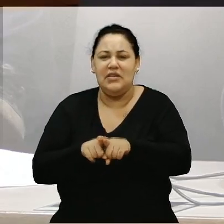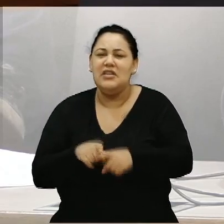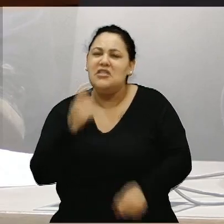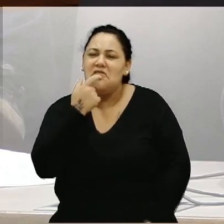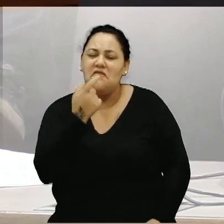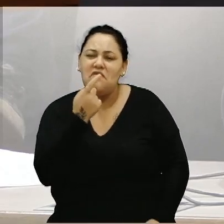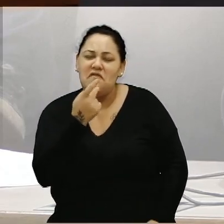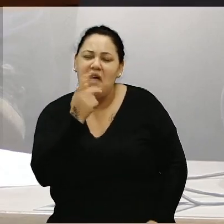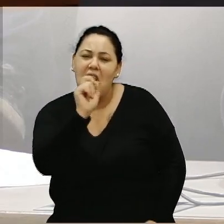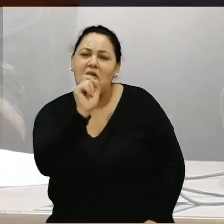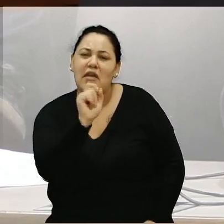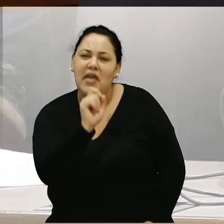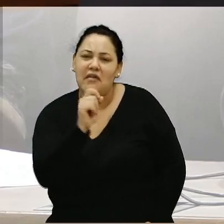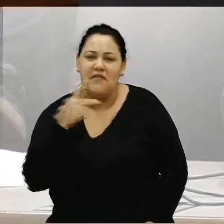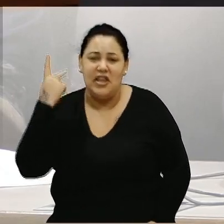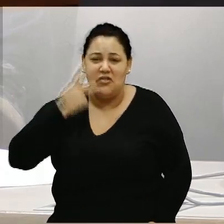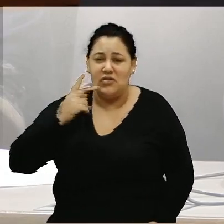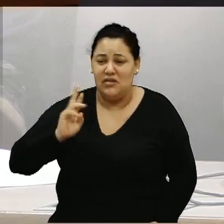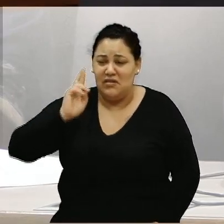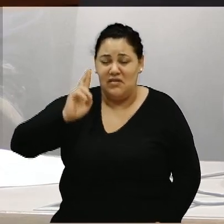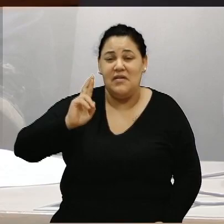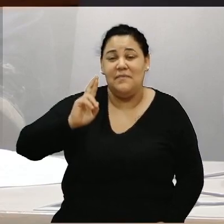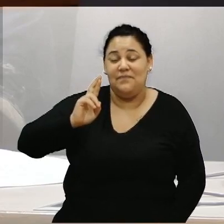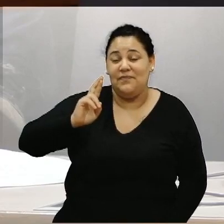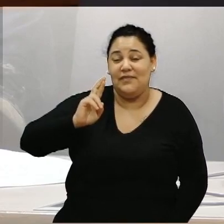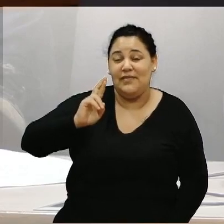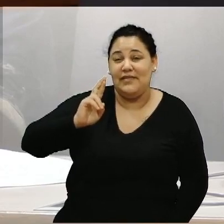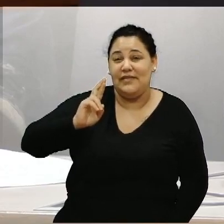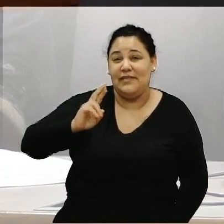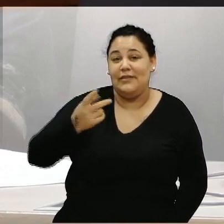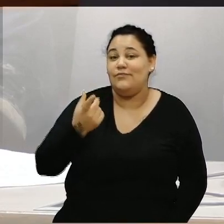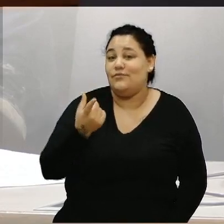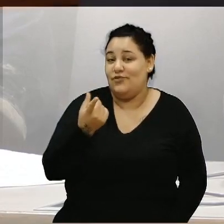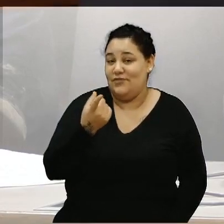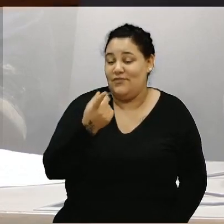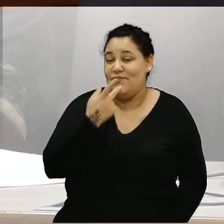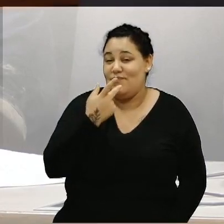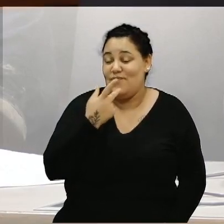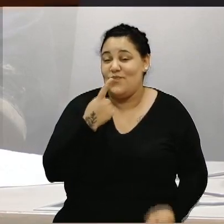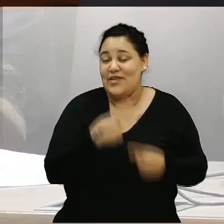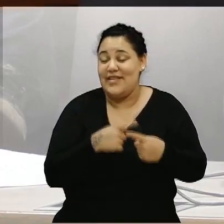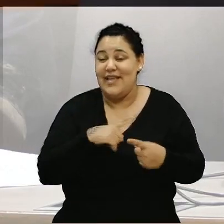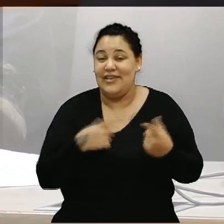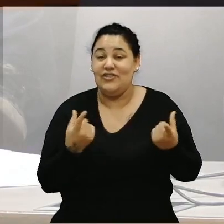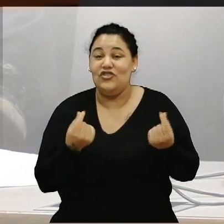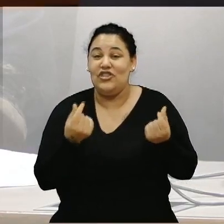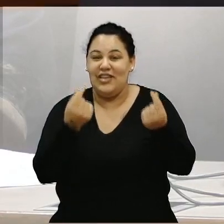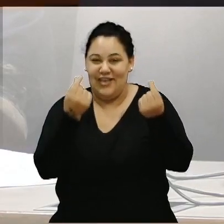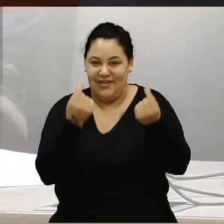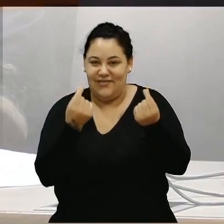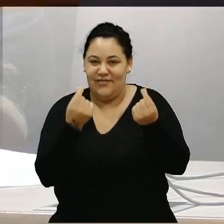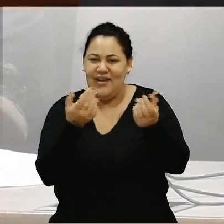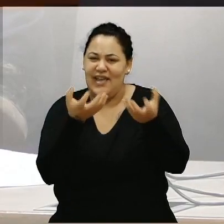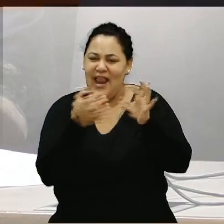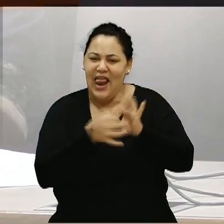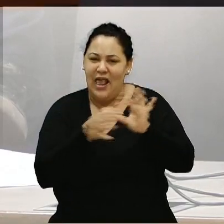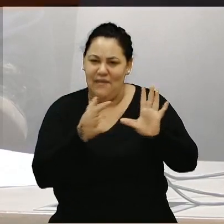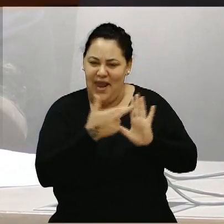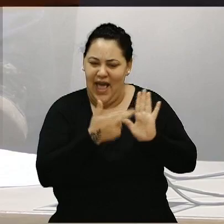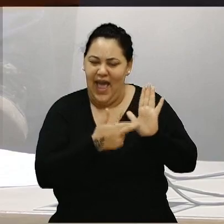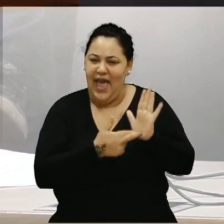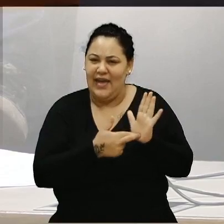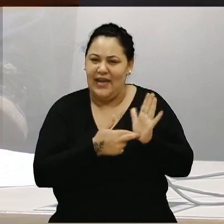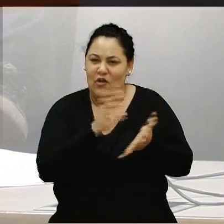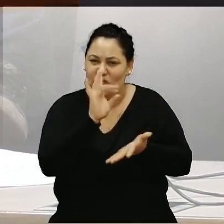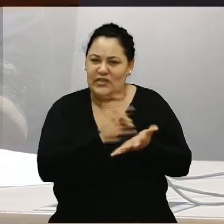seguinte, vereador, em nome do dinheiro, afrouxaram legislações importantes ambientais. Vamos fazer essas duas moções aqui,